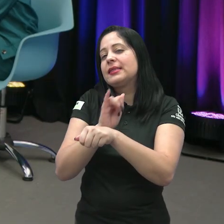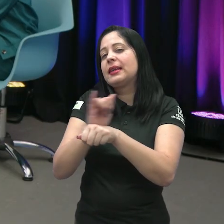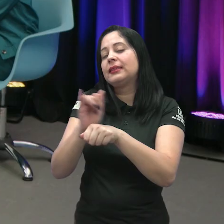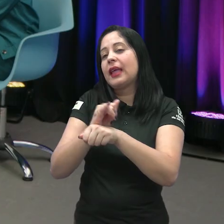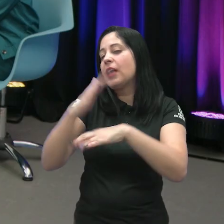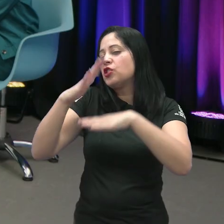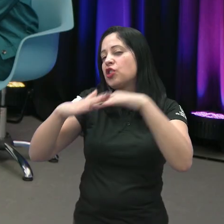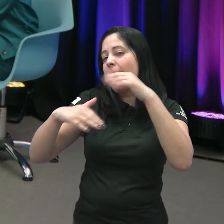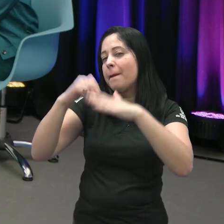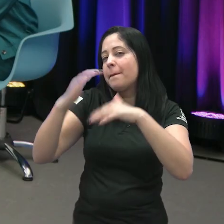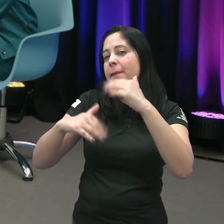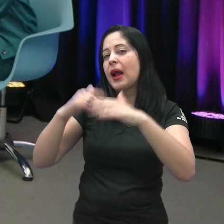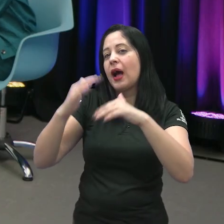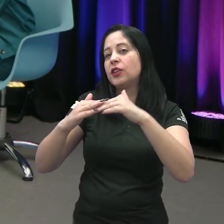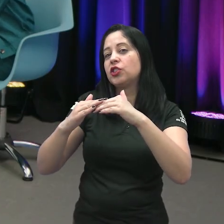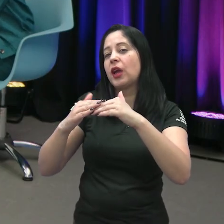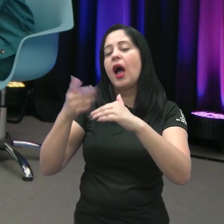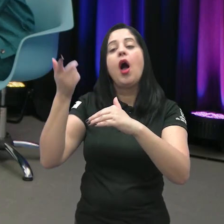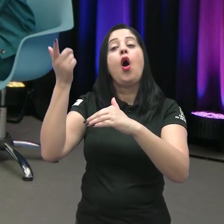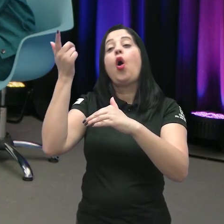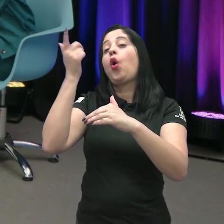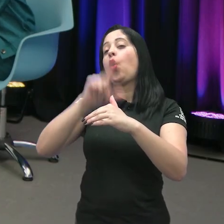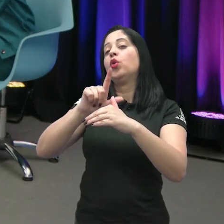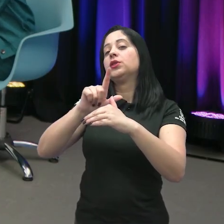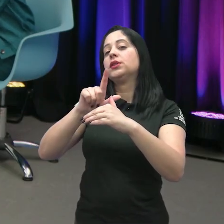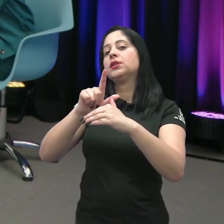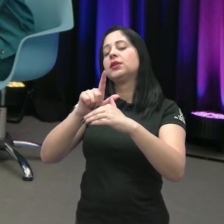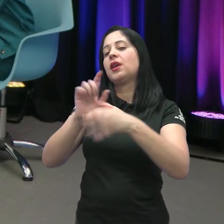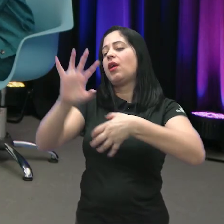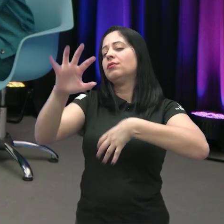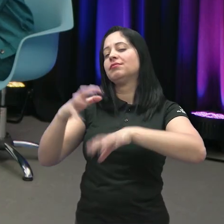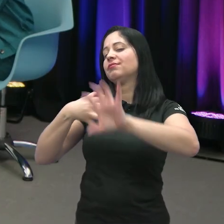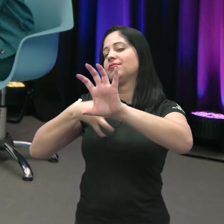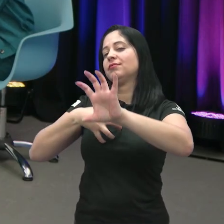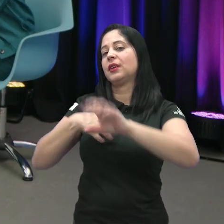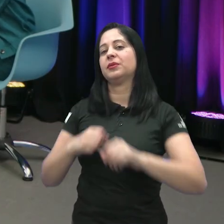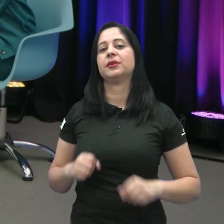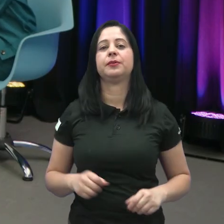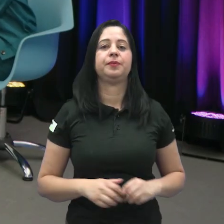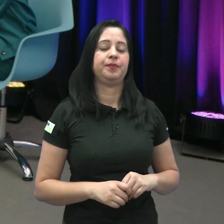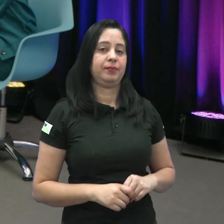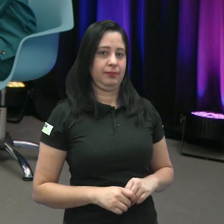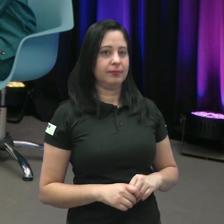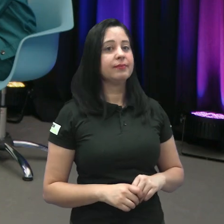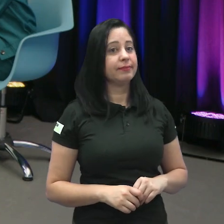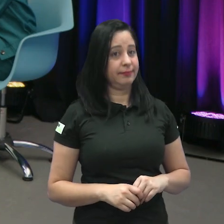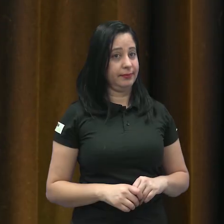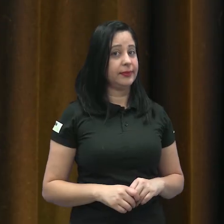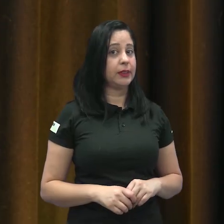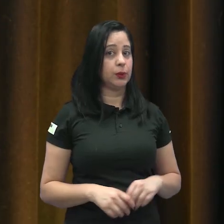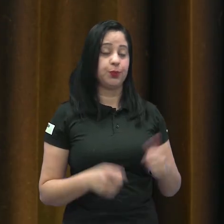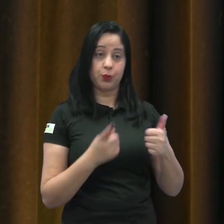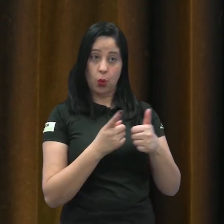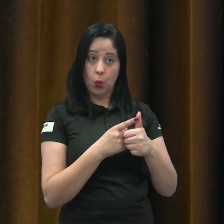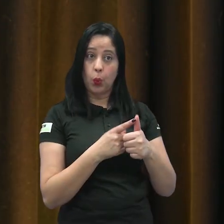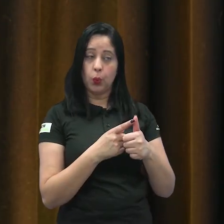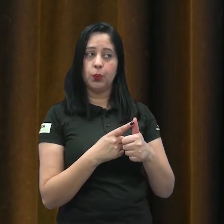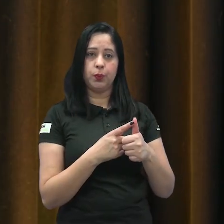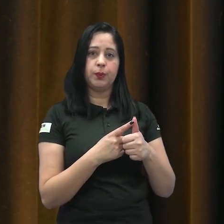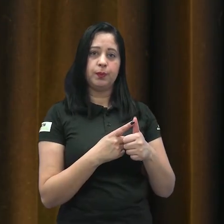práticas para que as pessoas possam, no dia a dia, desenvolver a sua empatia? Olha, eu acho que uma das coisas